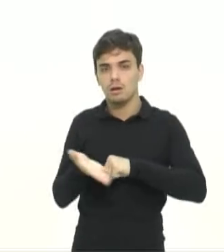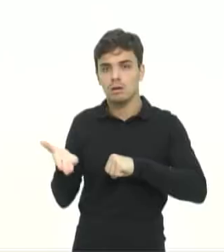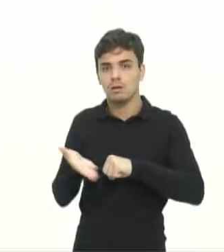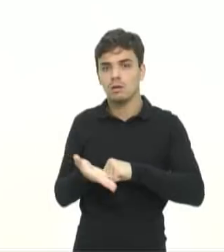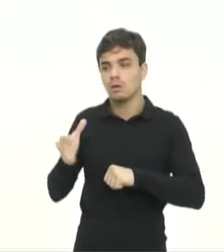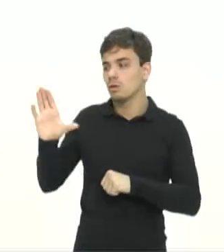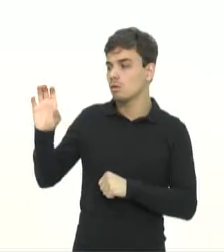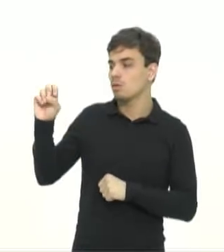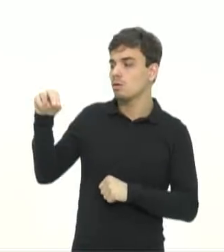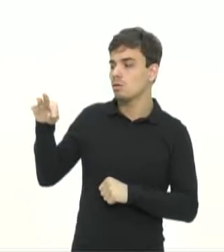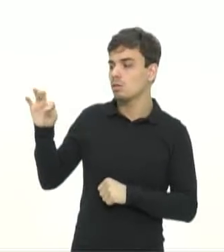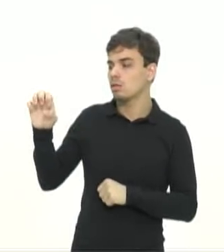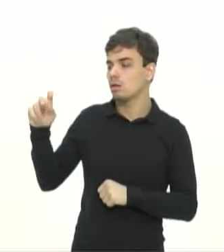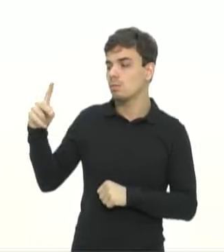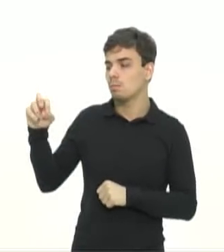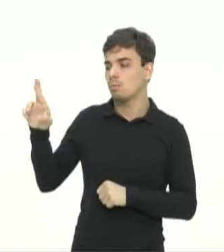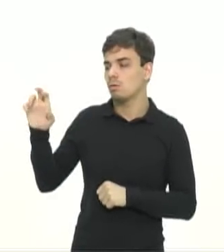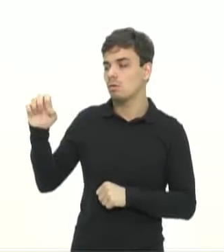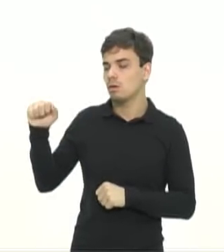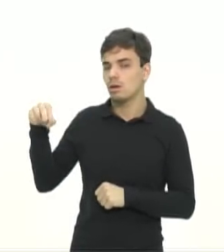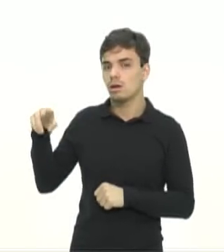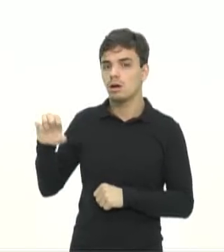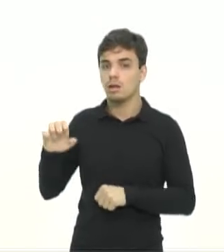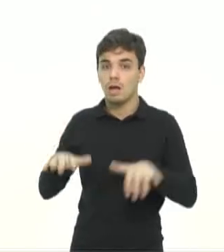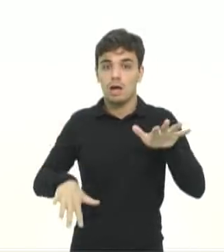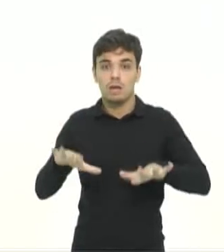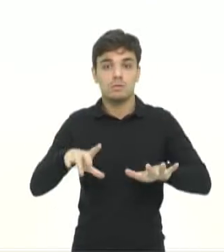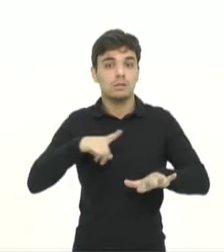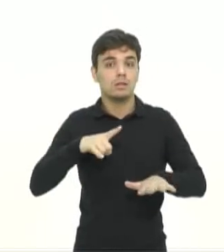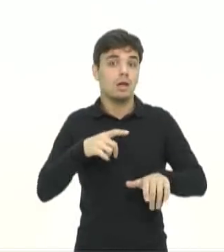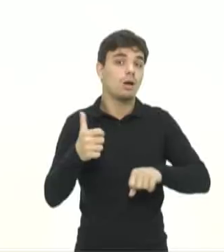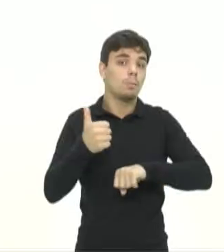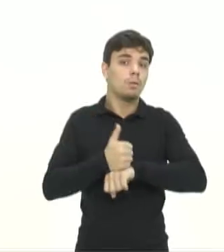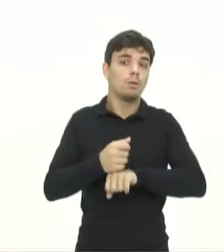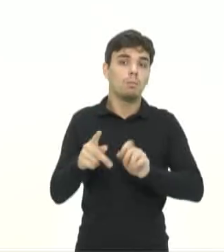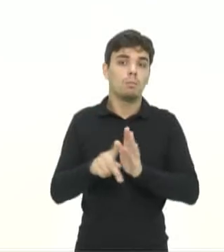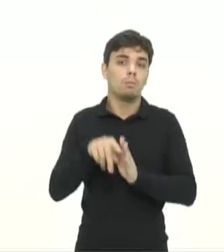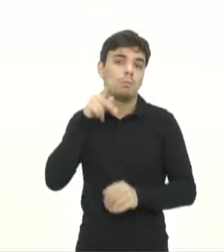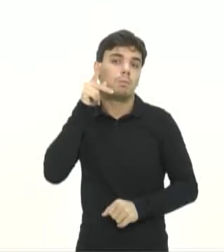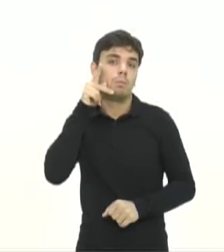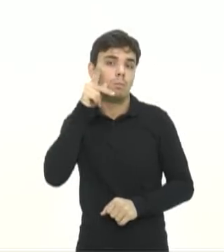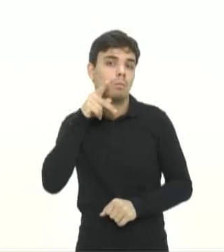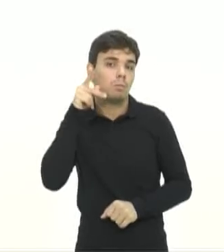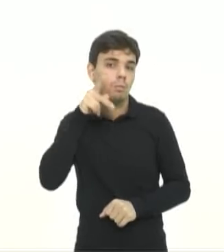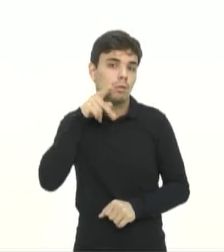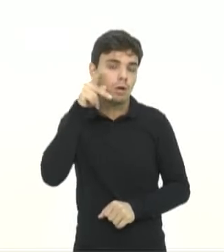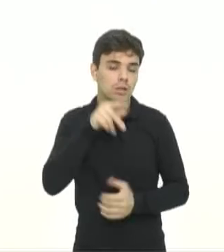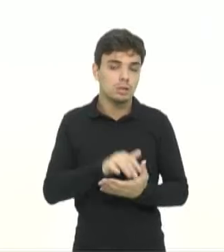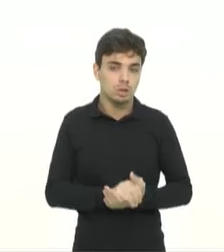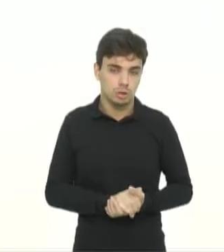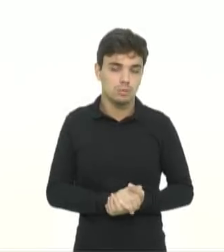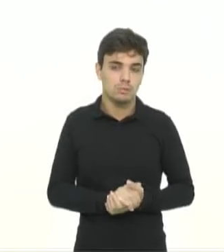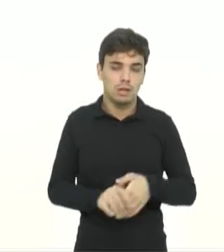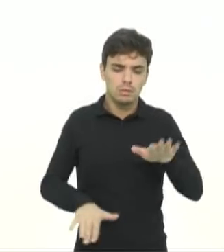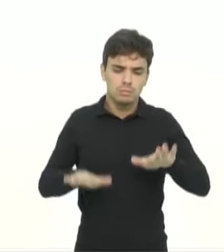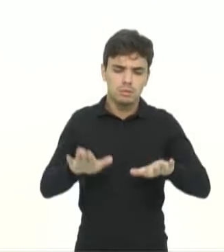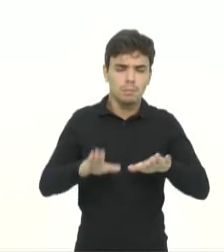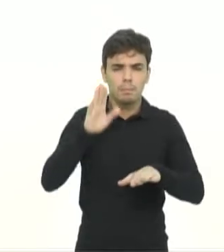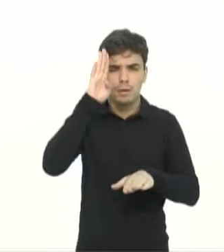muitas vezes assumiam uma postura política. Sua característica principal é a fixação do